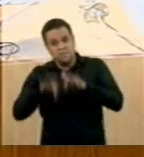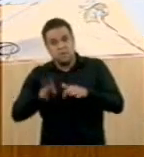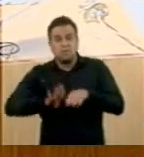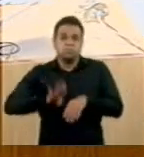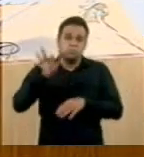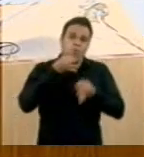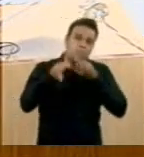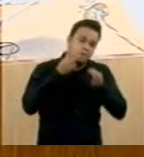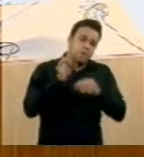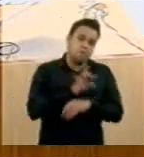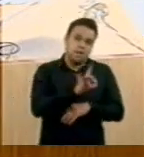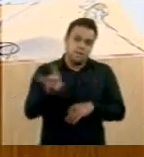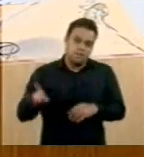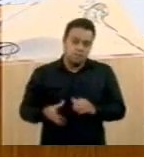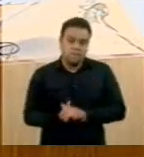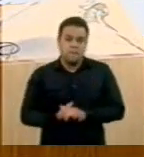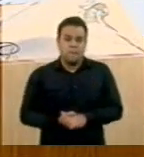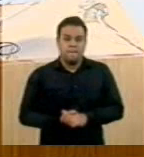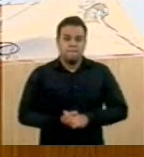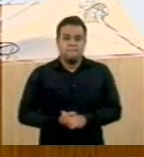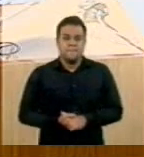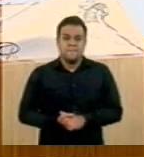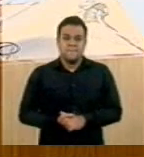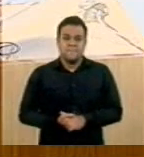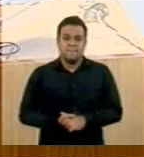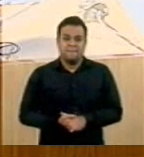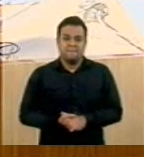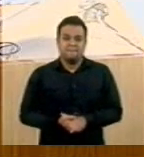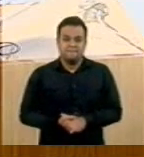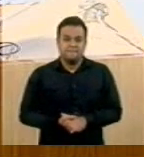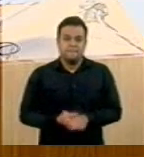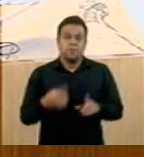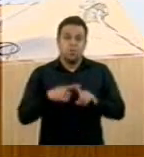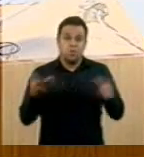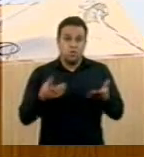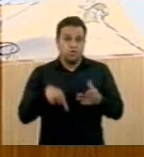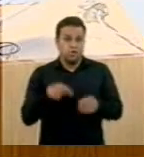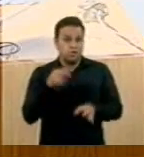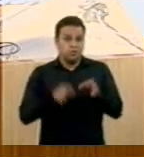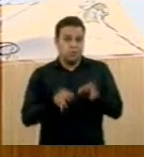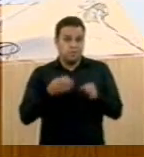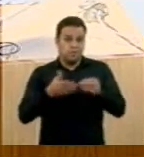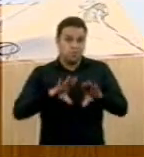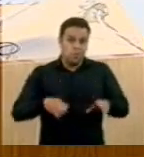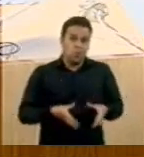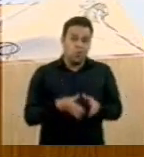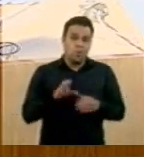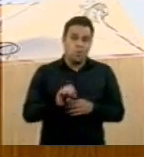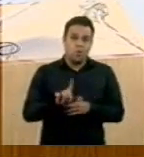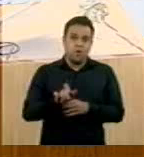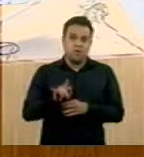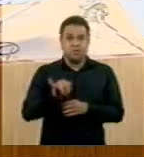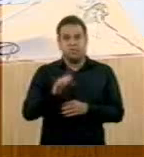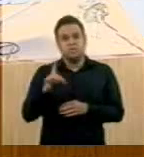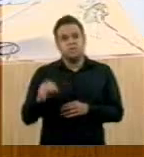informalmente com colegas da corte, mas aqui estamos, obviamente, num juízo colegiado, e toda vez que se traz uma proposta